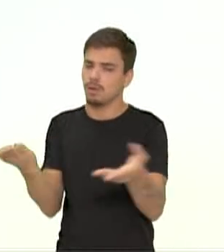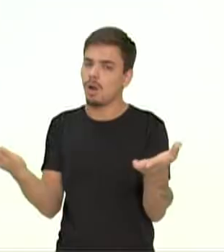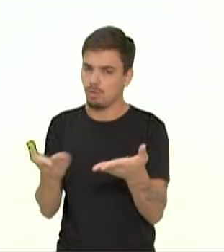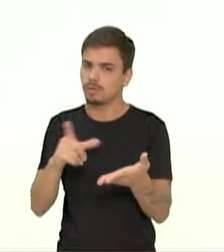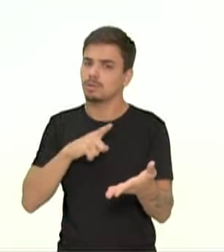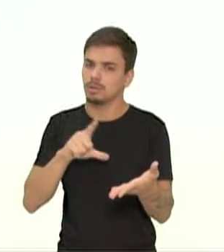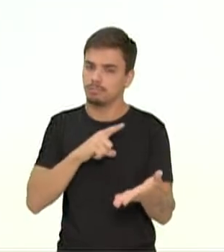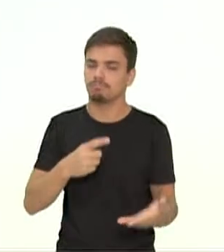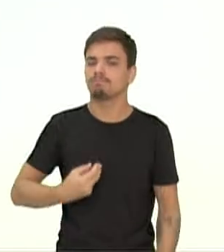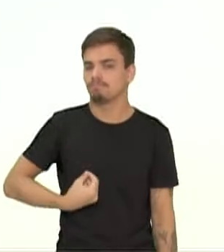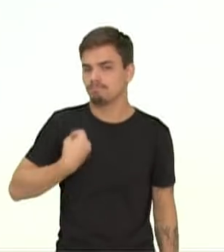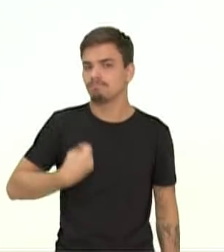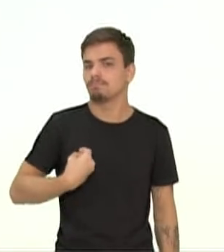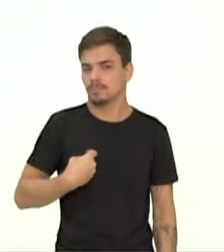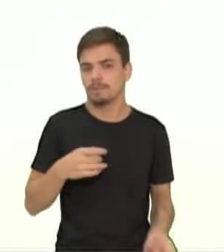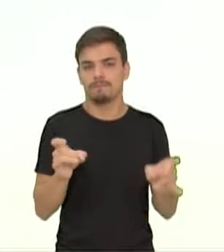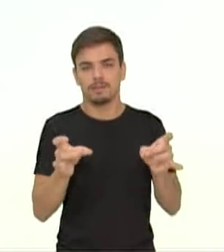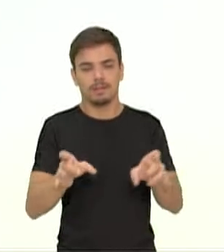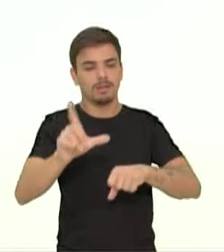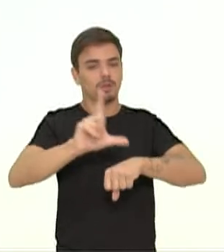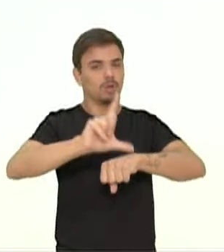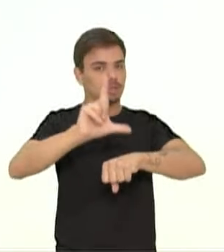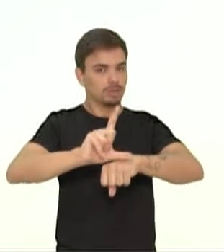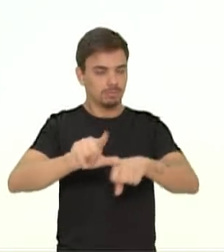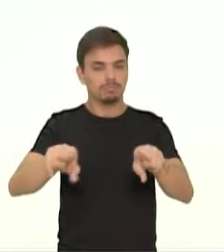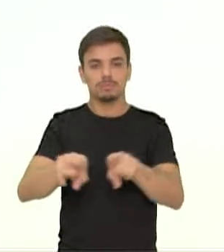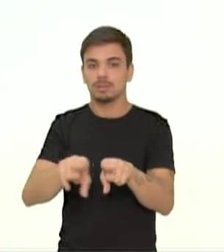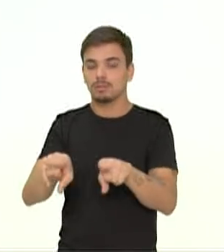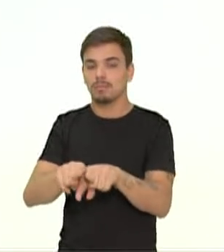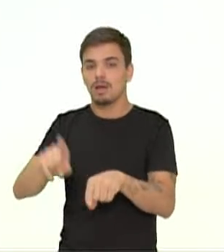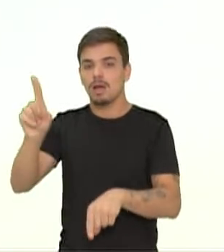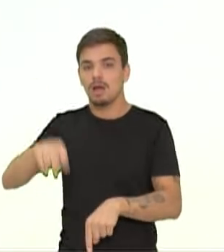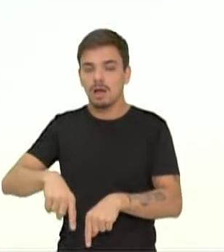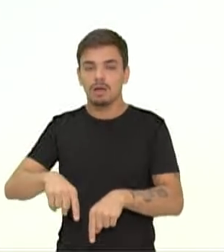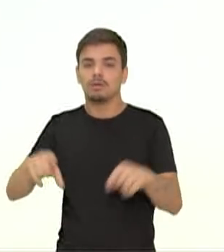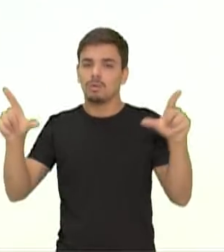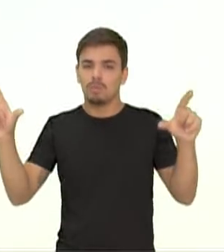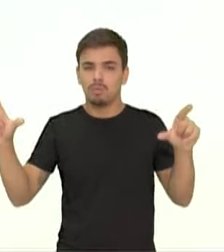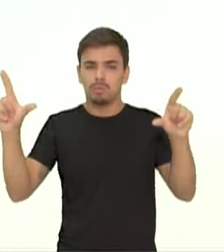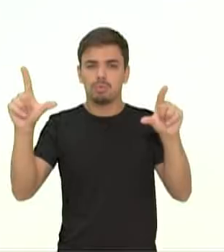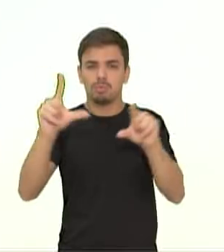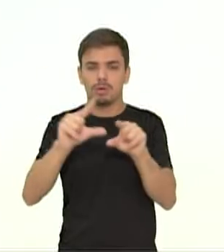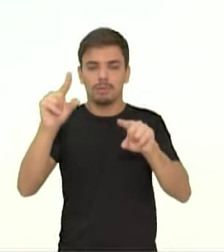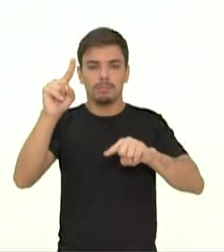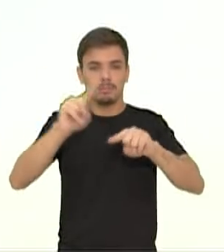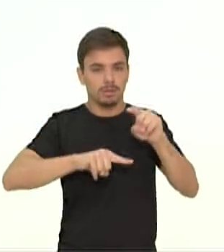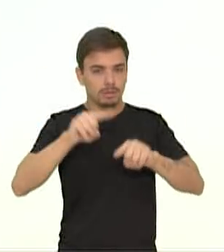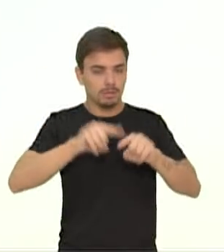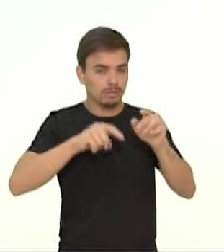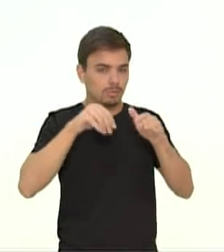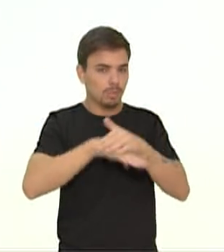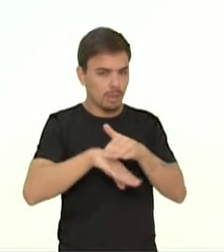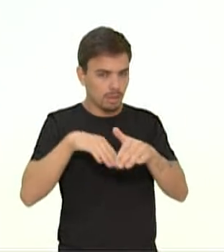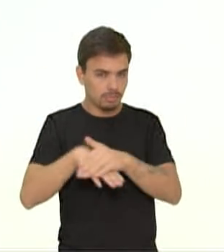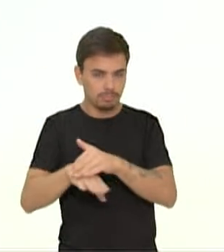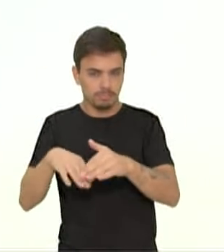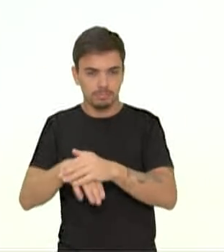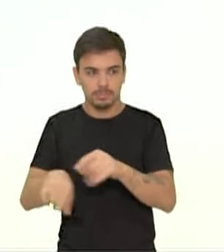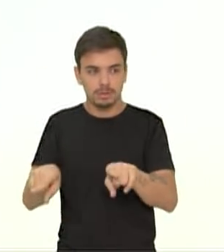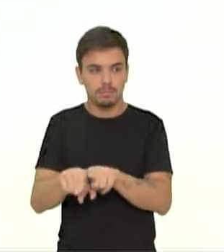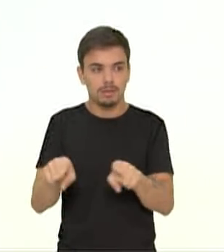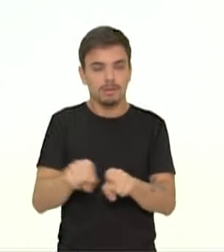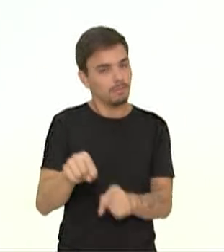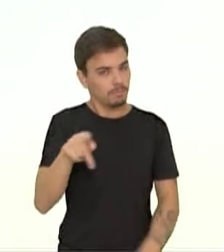mercado as mídias físicas, especialmente os CDs, elas se tornam cada vez mais objetos de coleção. E a prof é